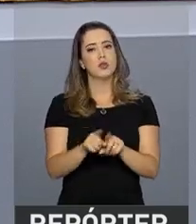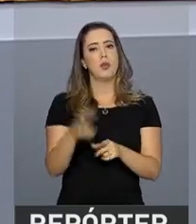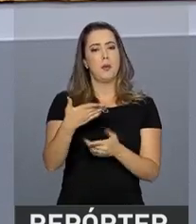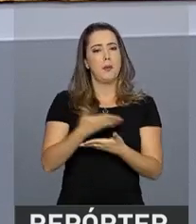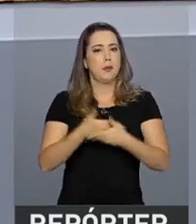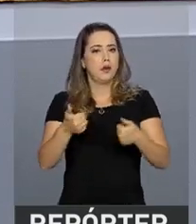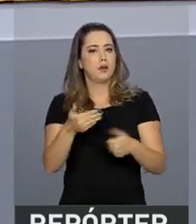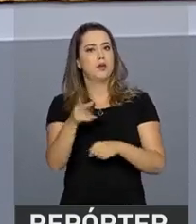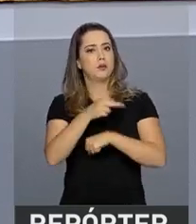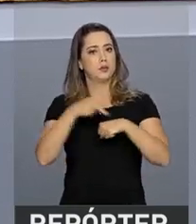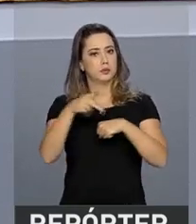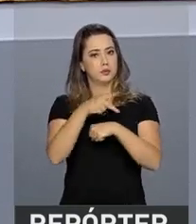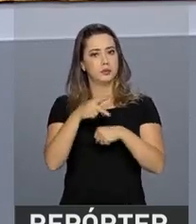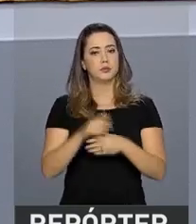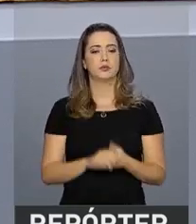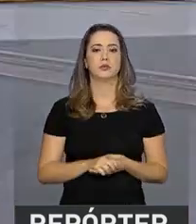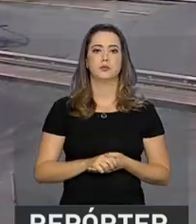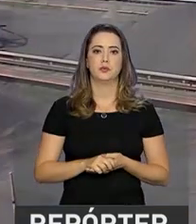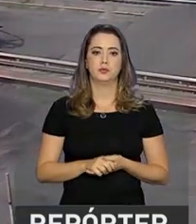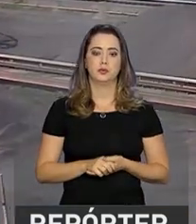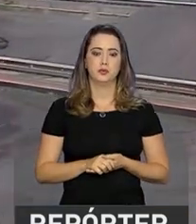atrativo para investidores